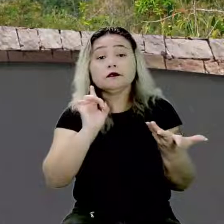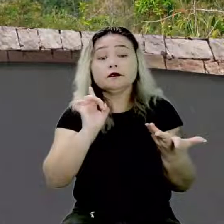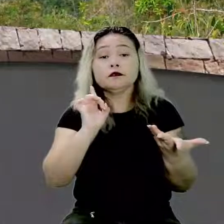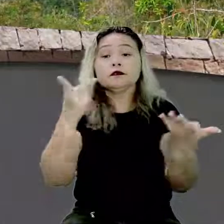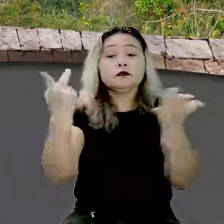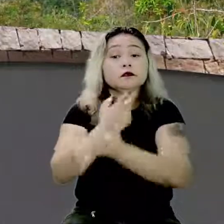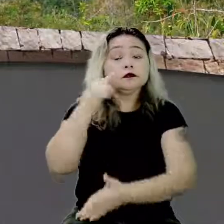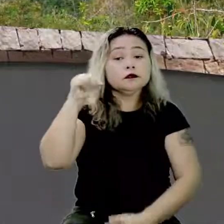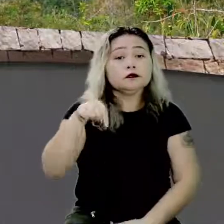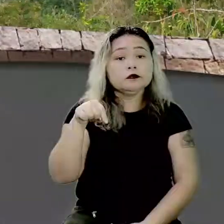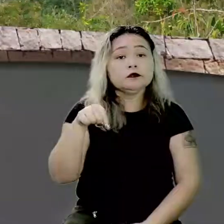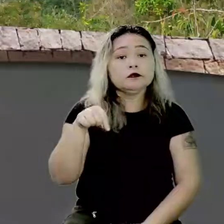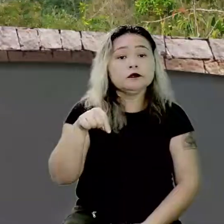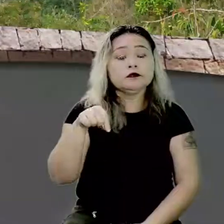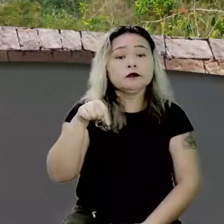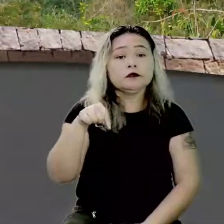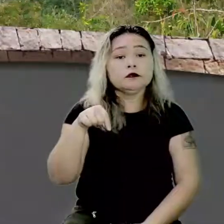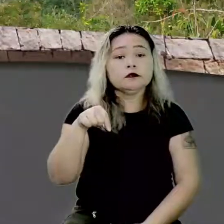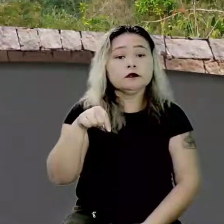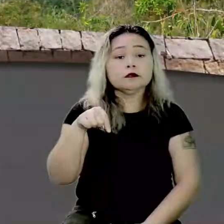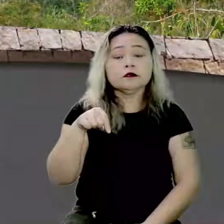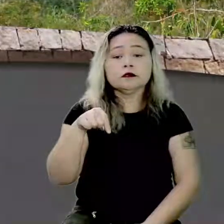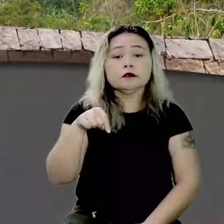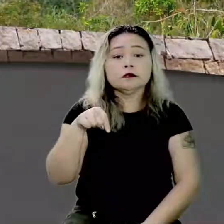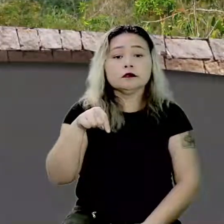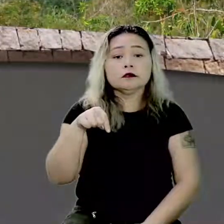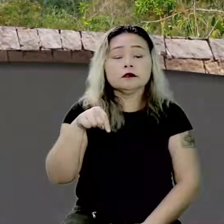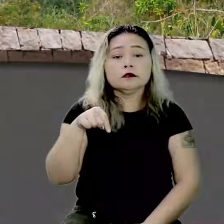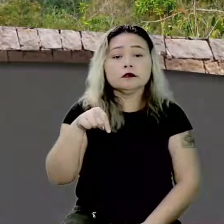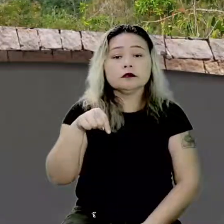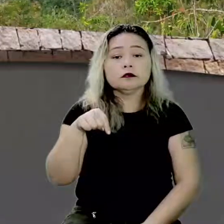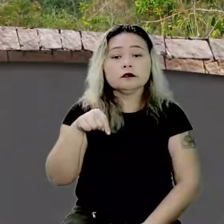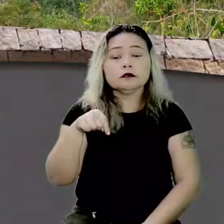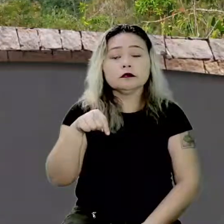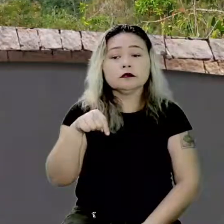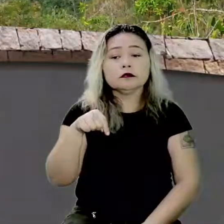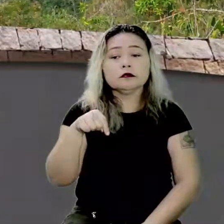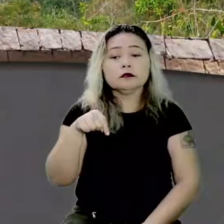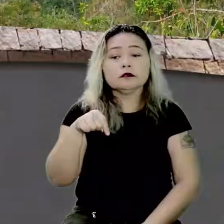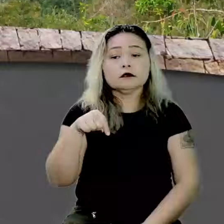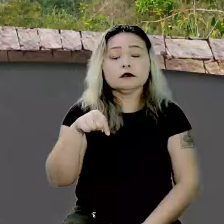do que aconteceu. Olha, os